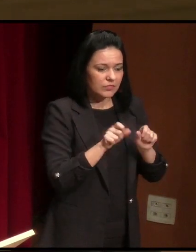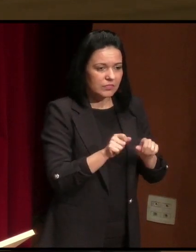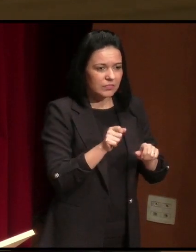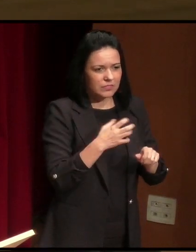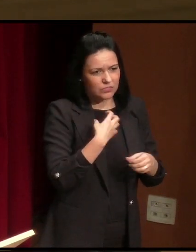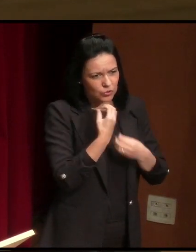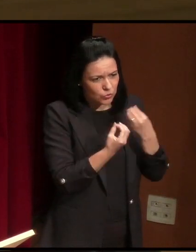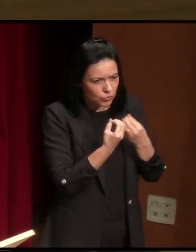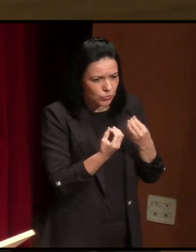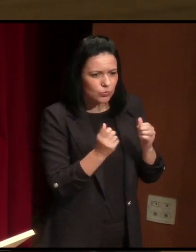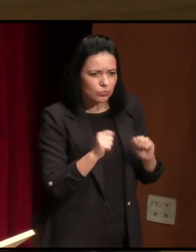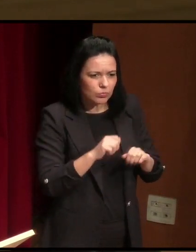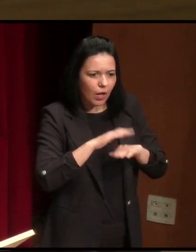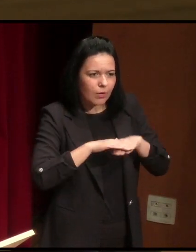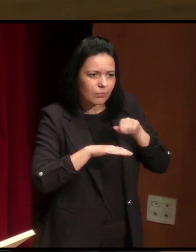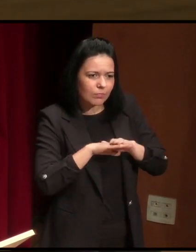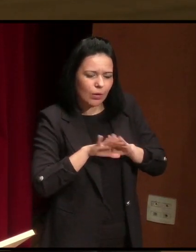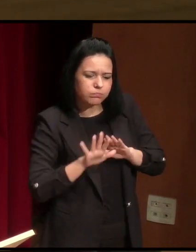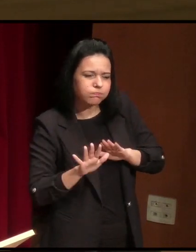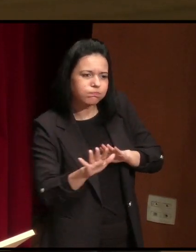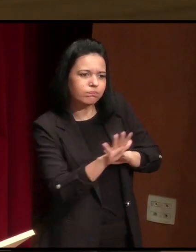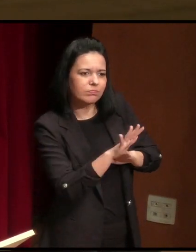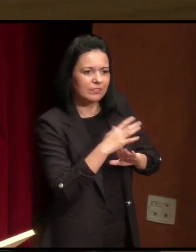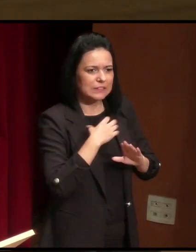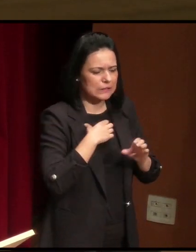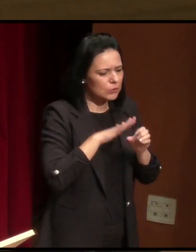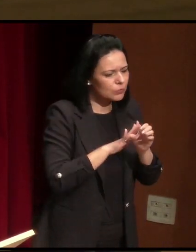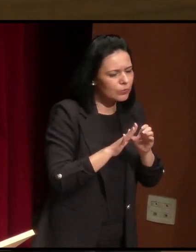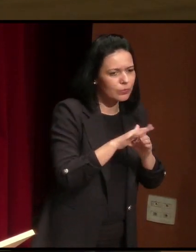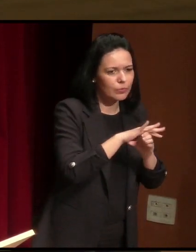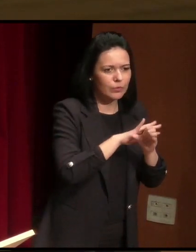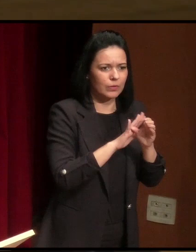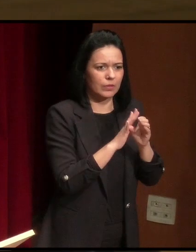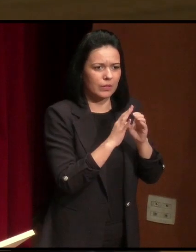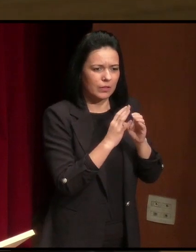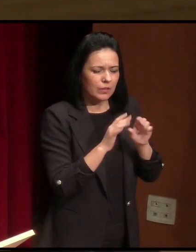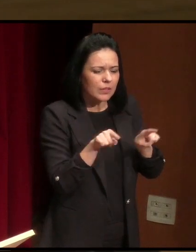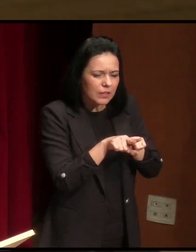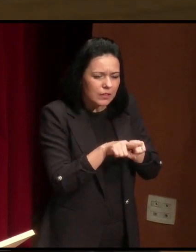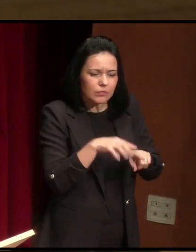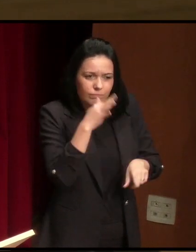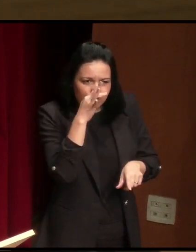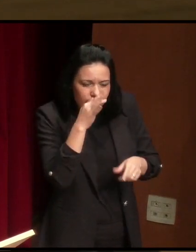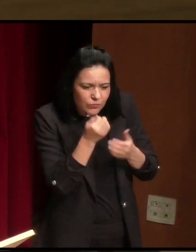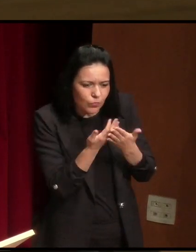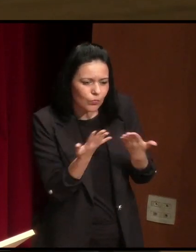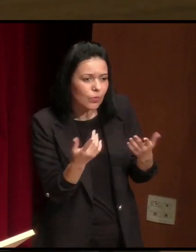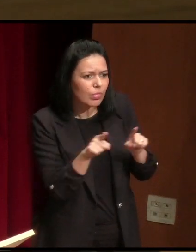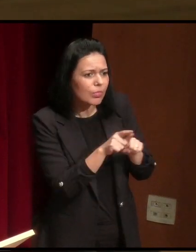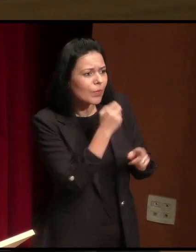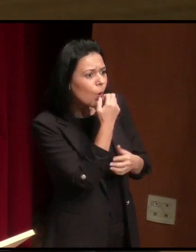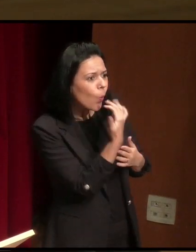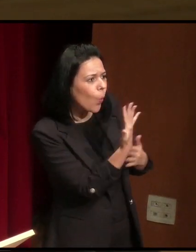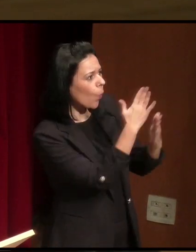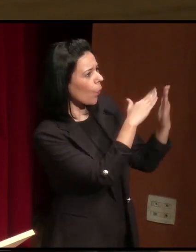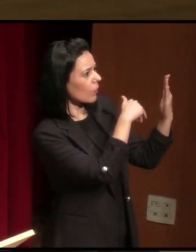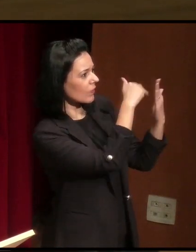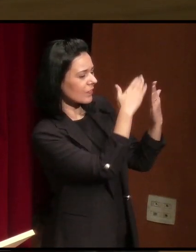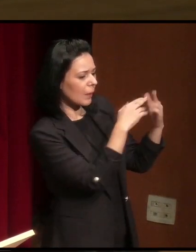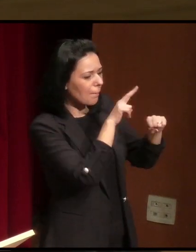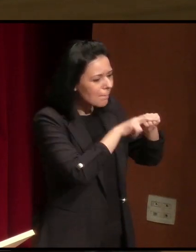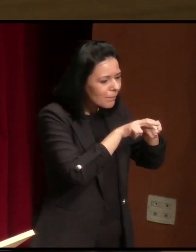quer pôr a mão no púlpito, no microfone, nas flores. Diga que cor é a igreja, que cor procure o